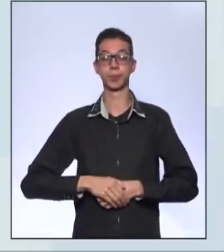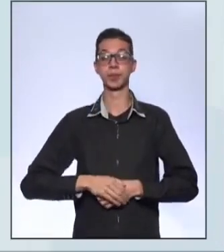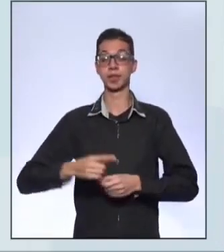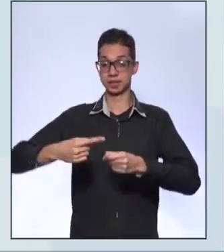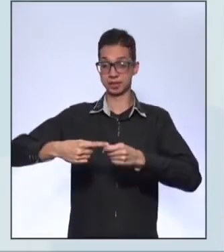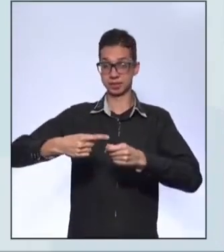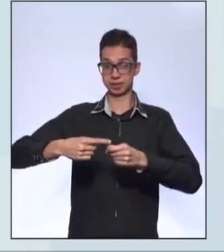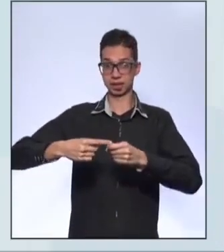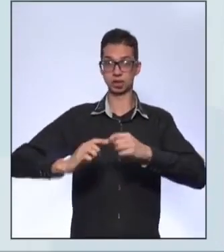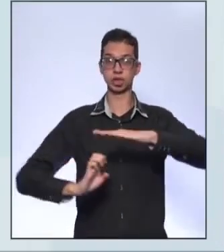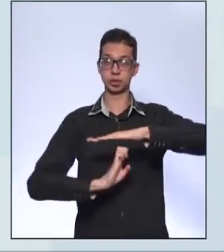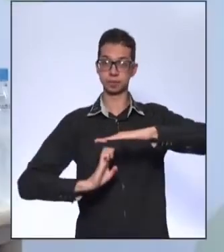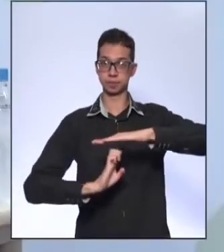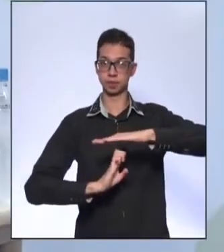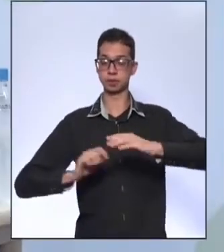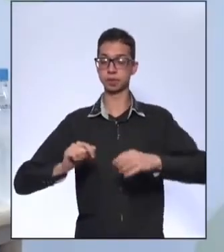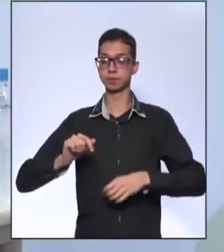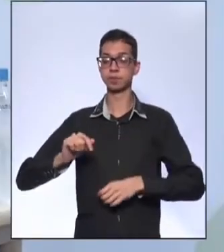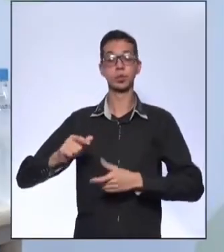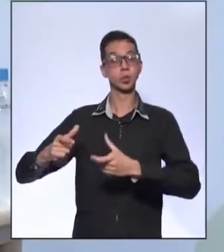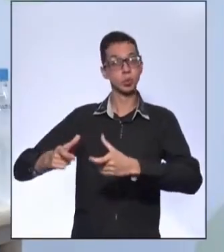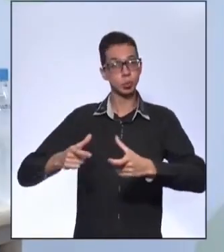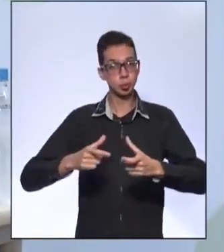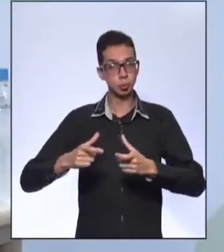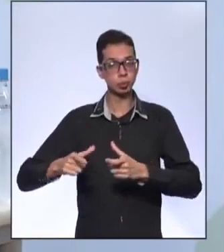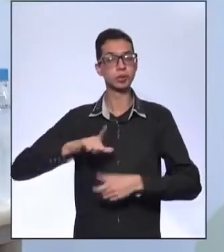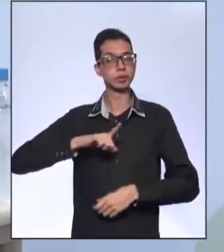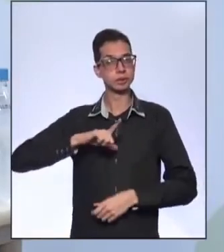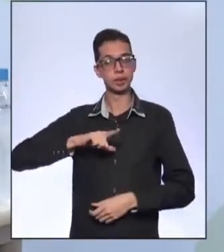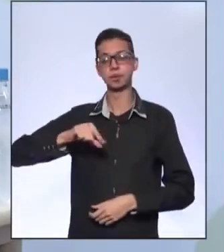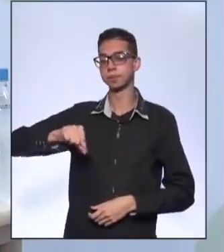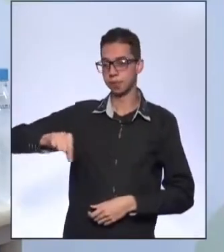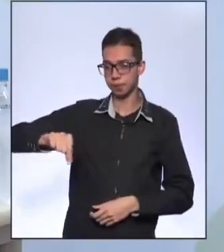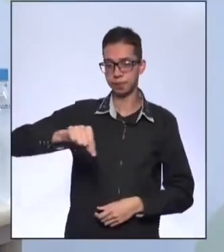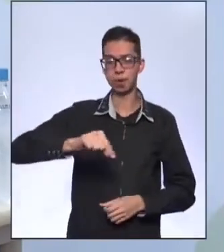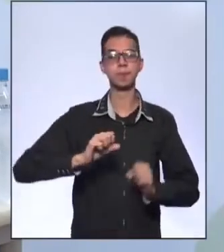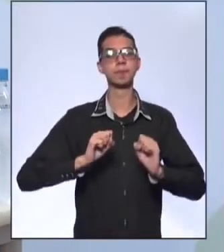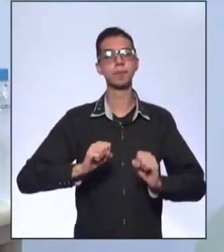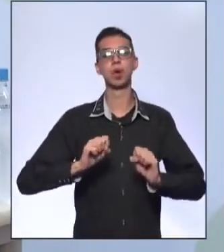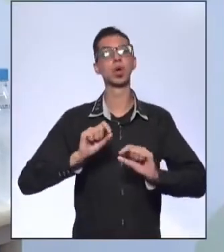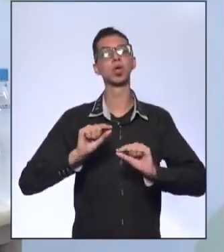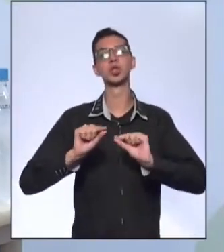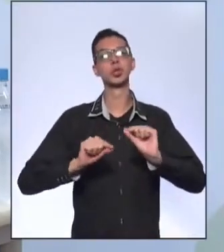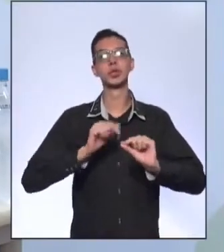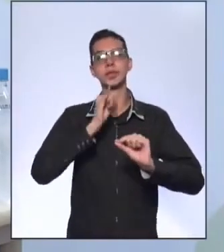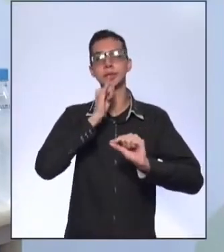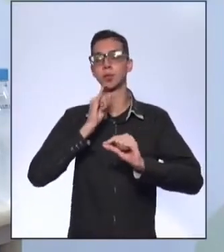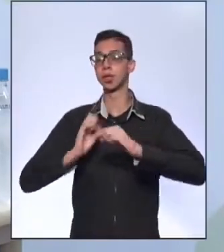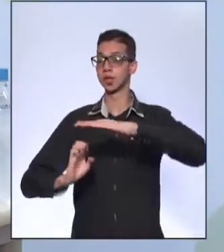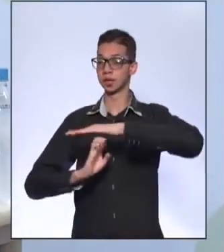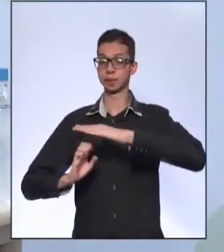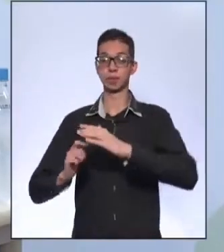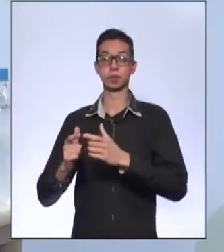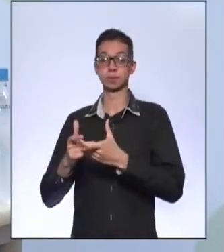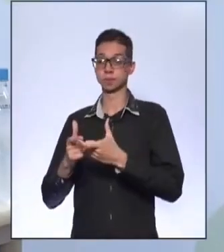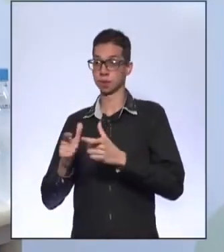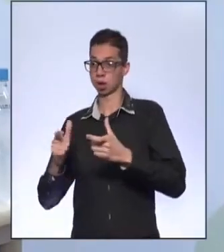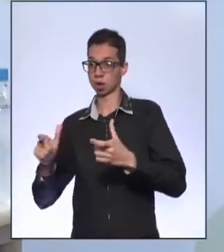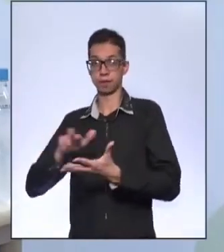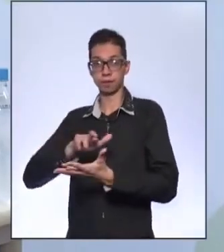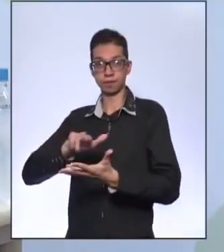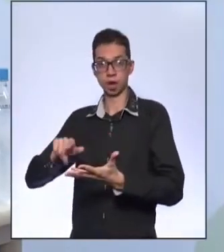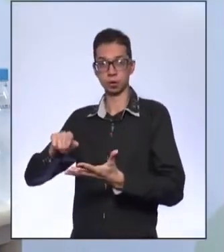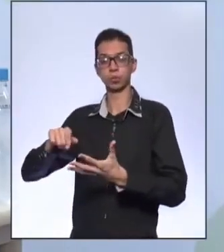cidade não é o conjunto de empresas que podem ser nacionais ou internacionais tudo isso aí também prevalece na